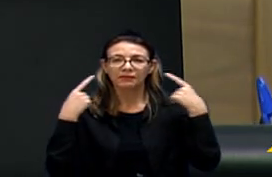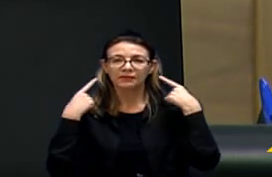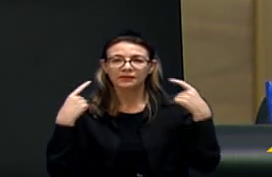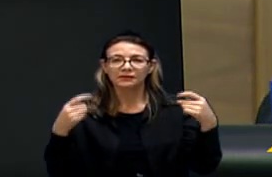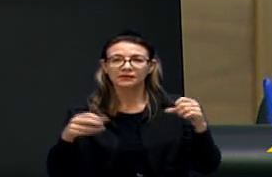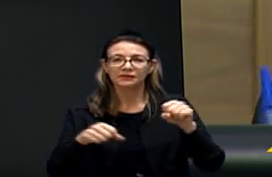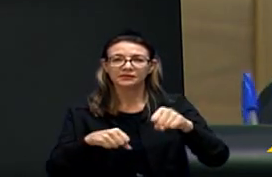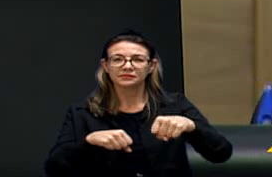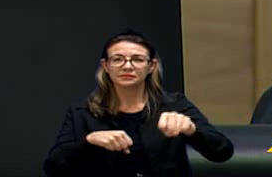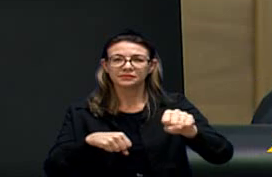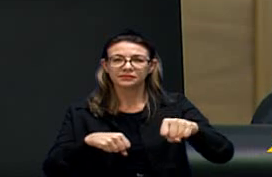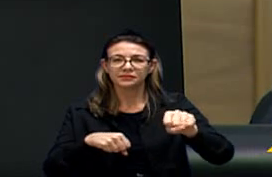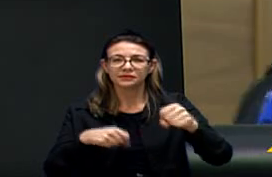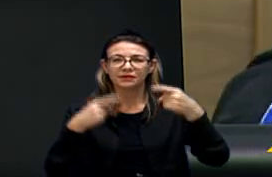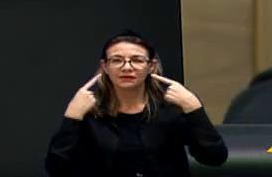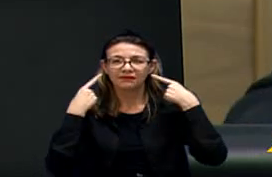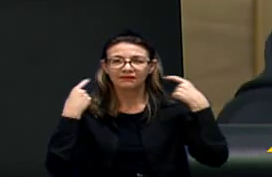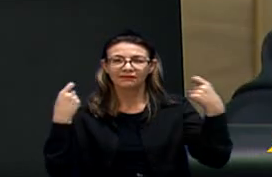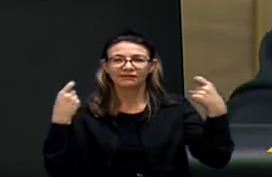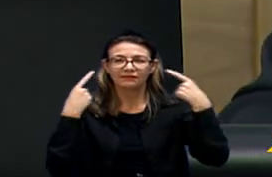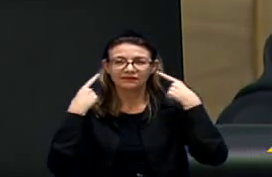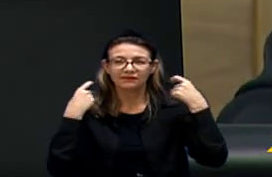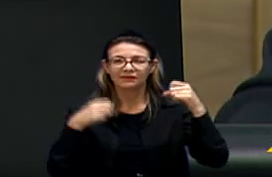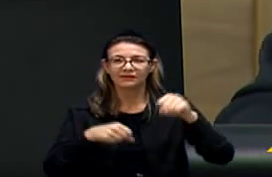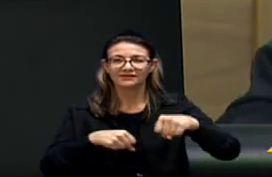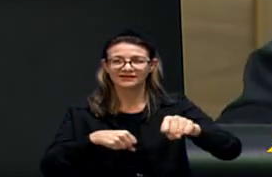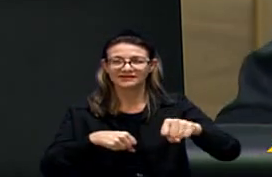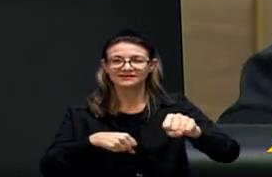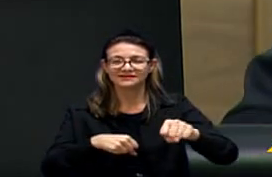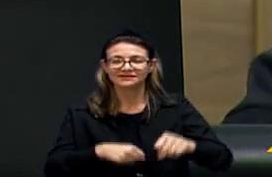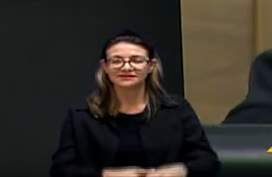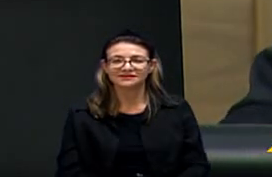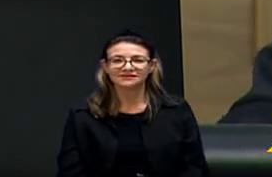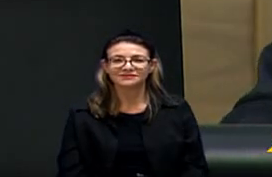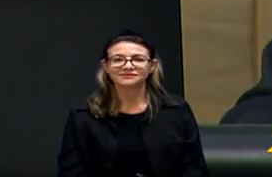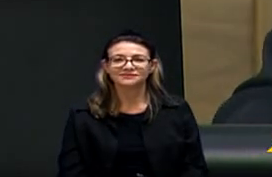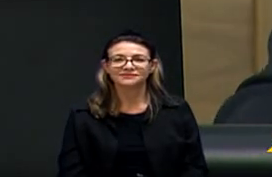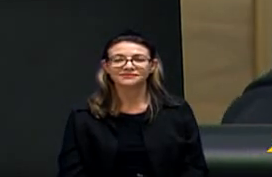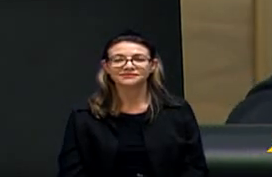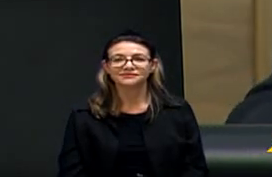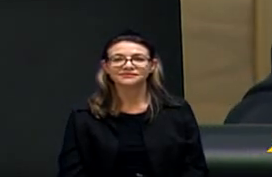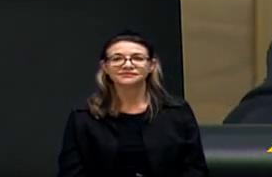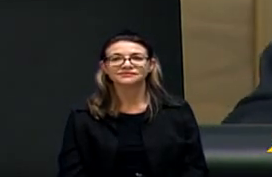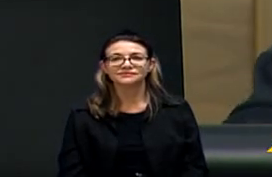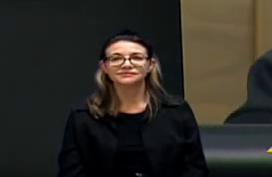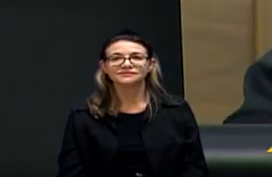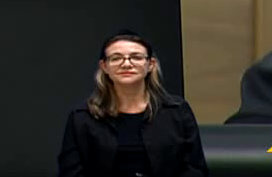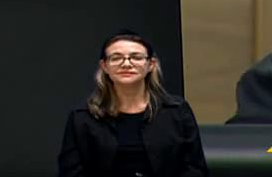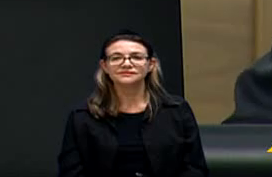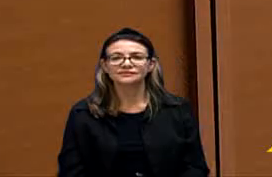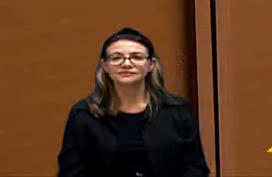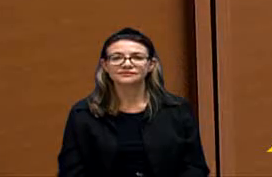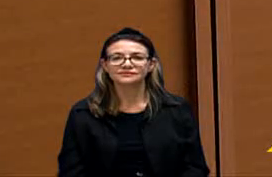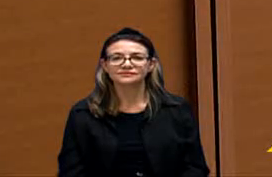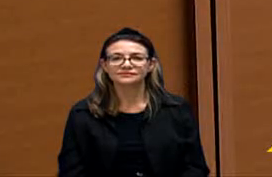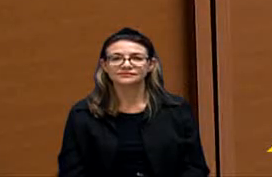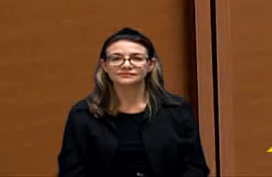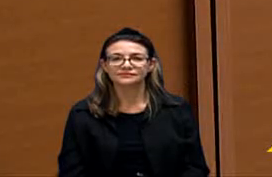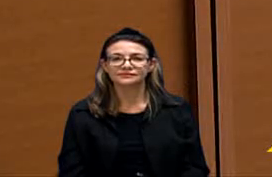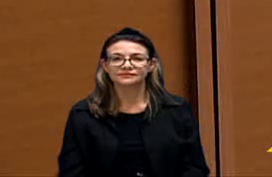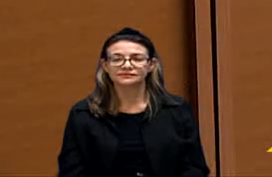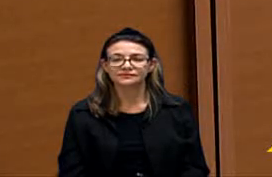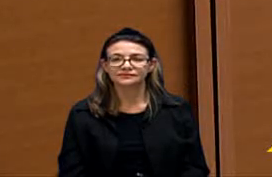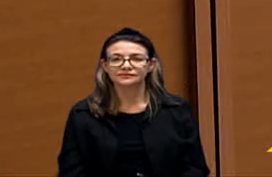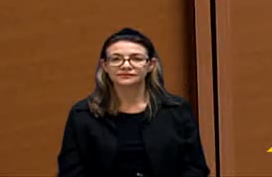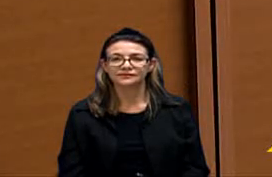veículos e as motos que é uma praga isso daí então com a palavra I tudo bem